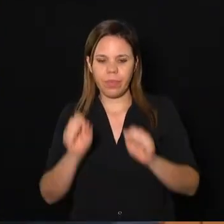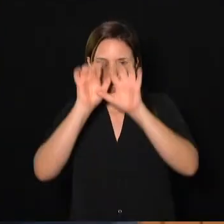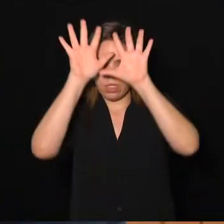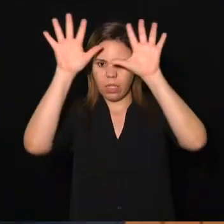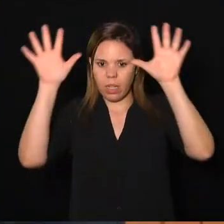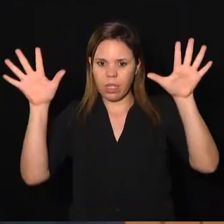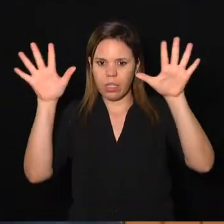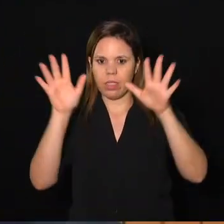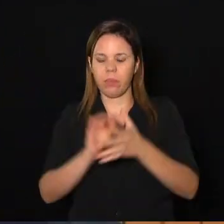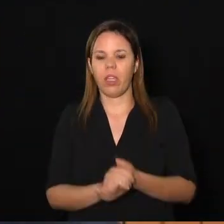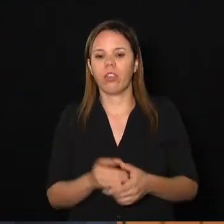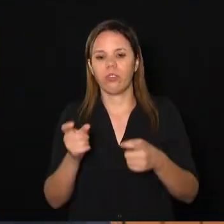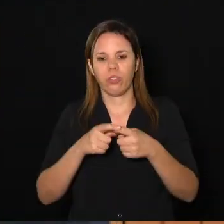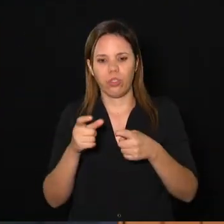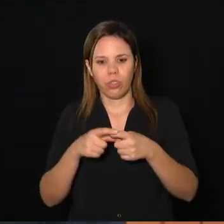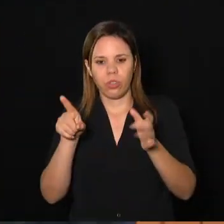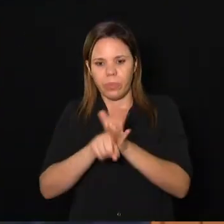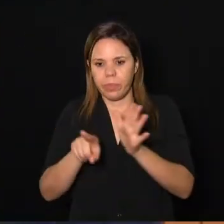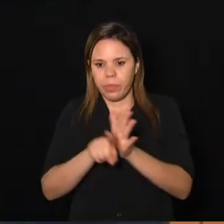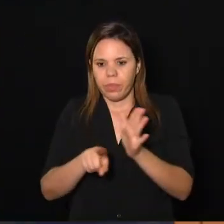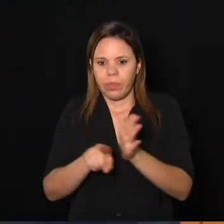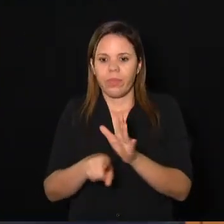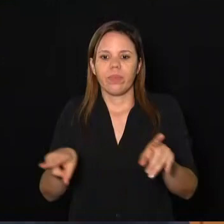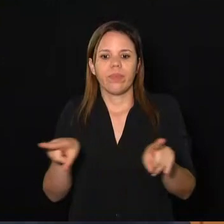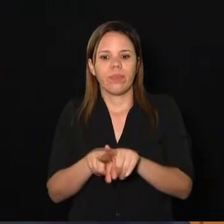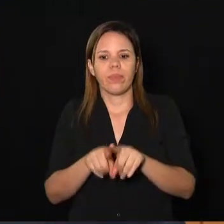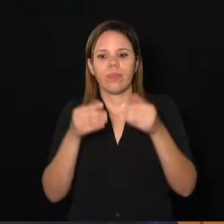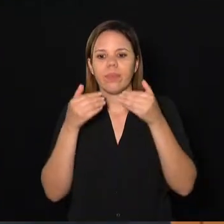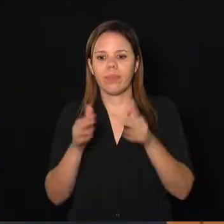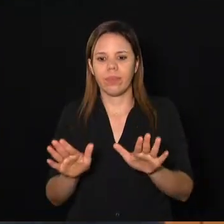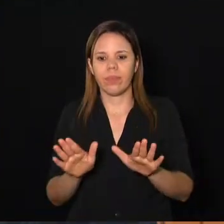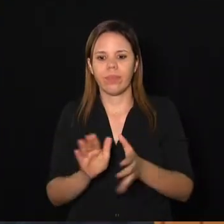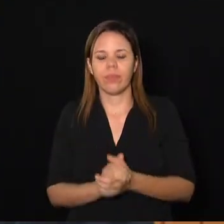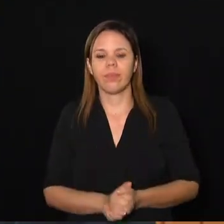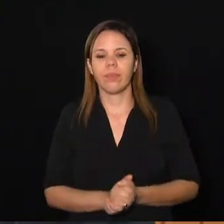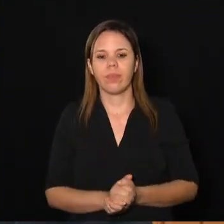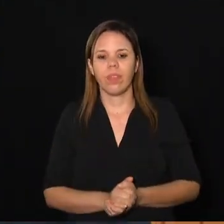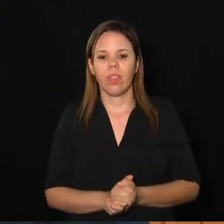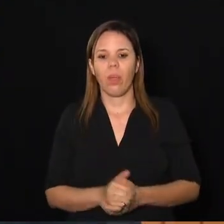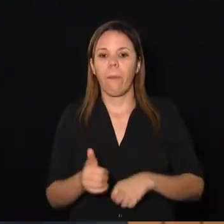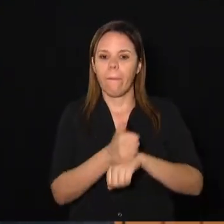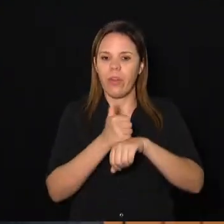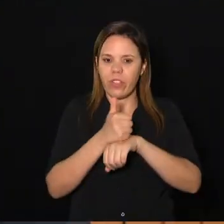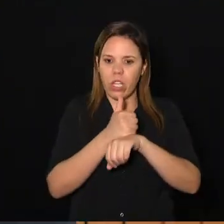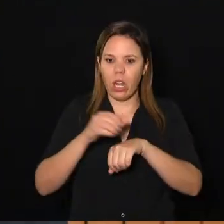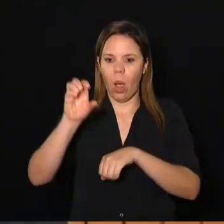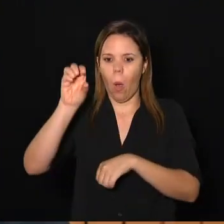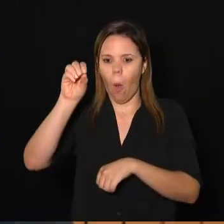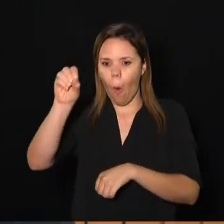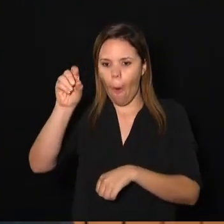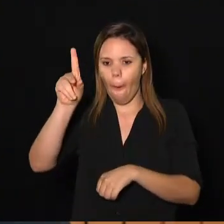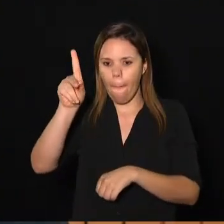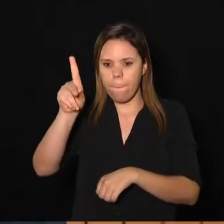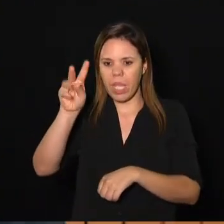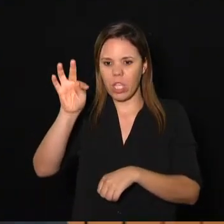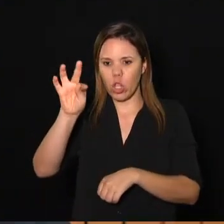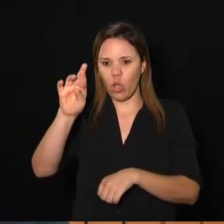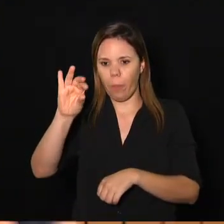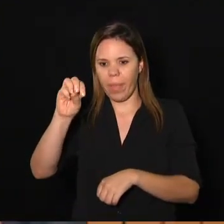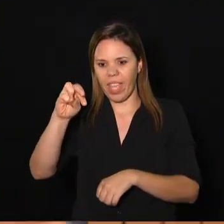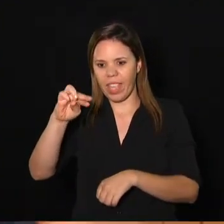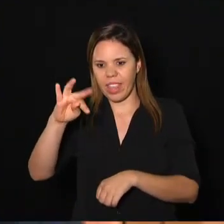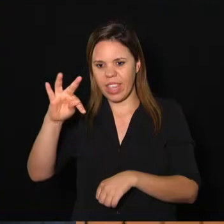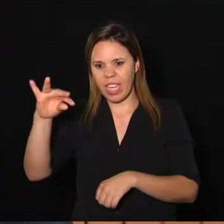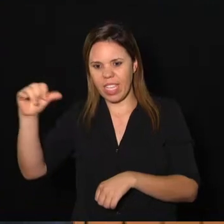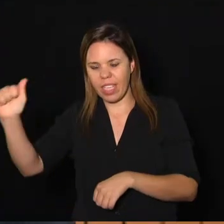para a parte do doutor das perguntas também e vou abrir também para o pessoal da optometria que possa fazer a consideração e o autor do projeto